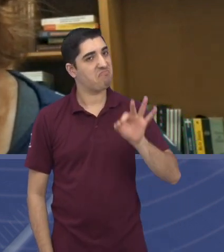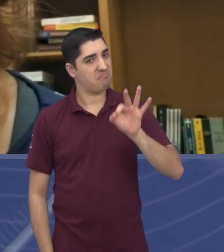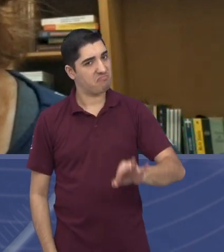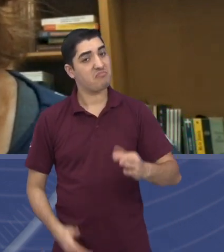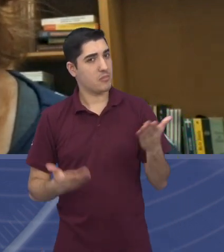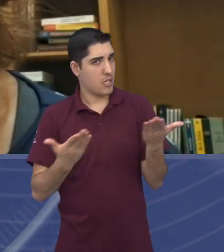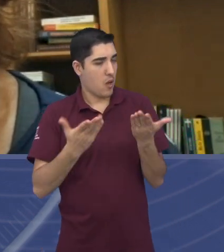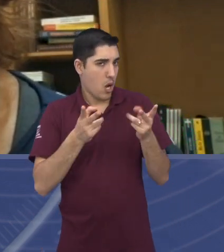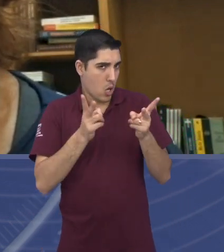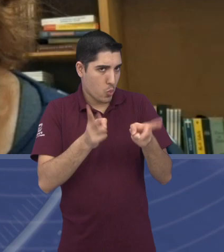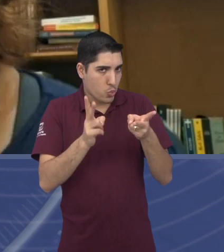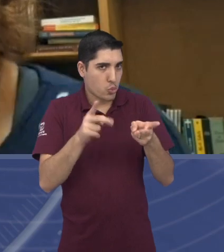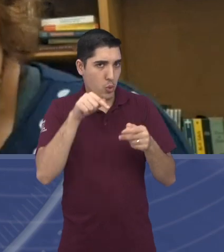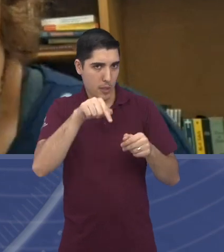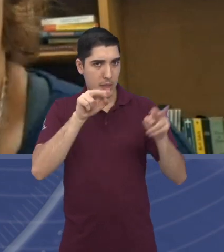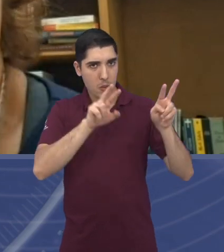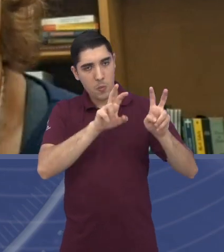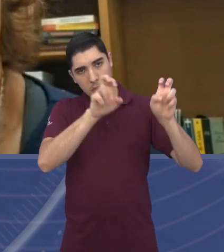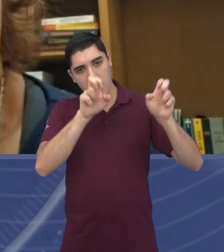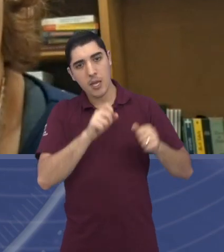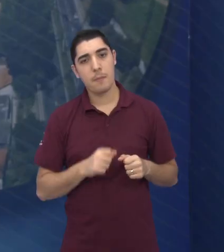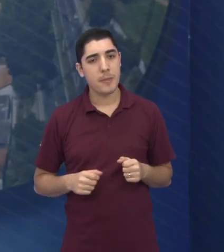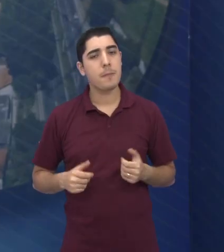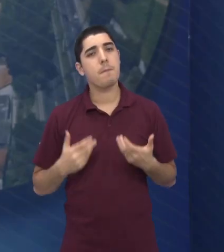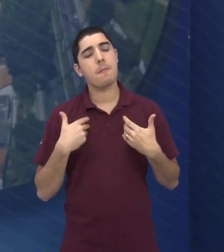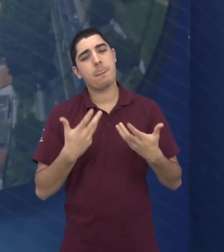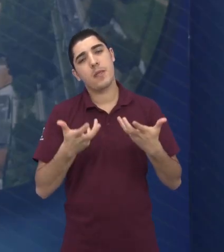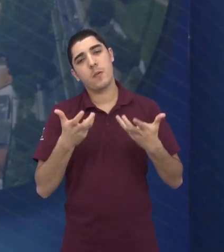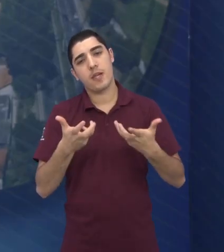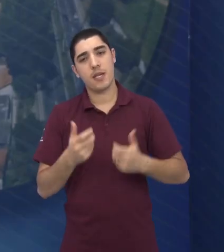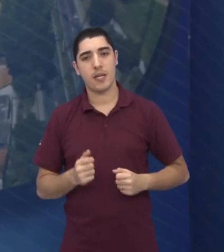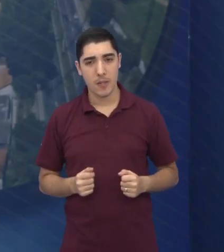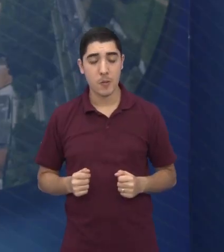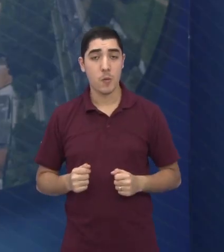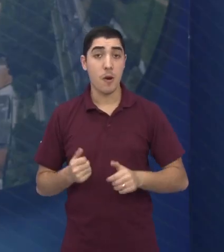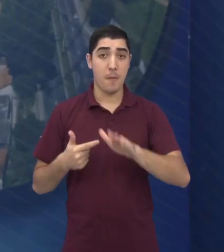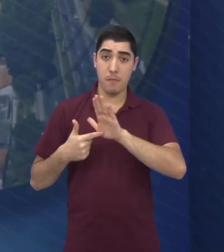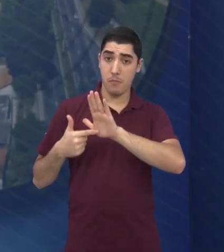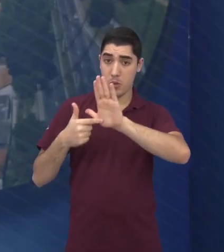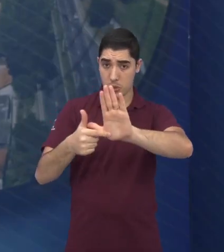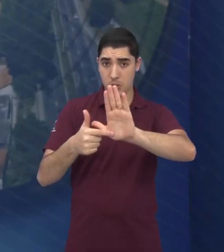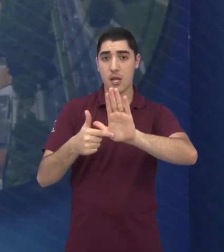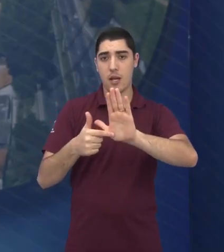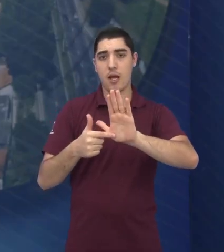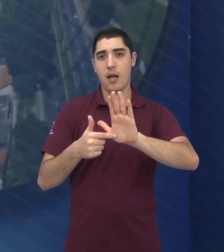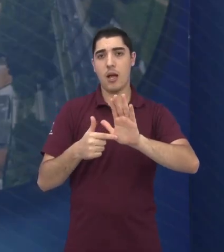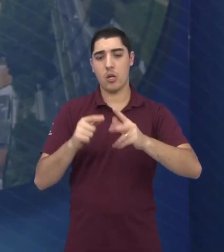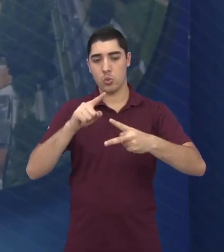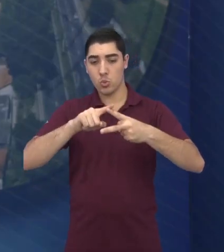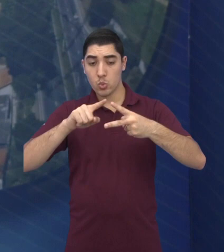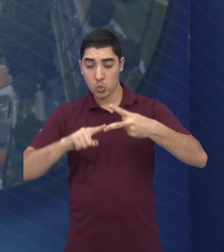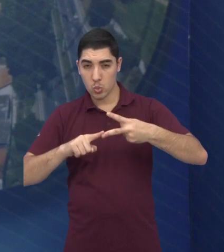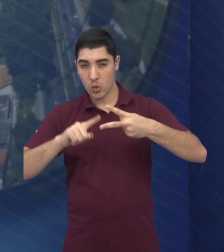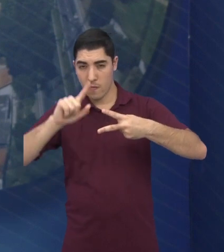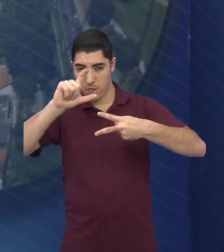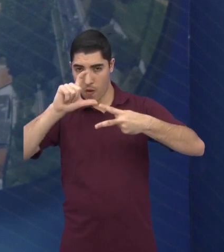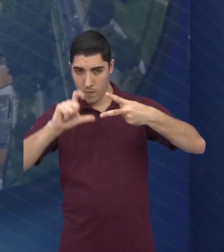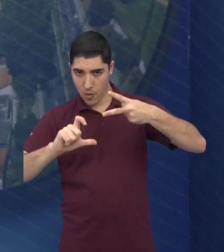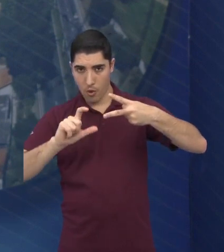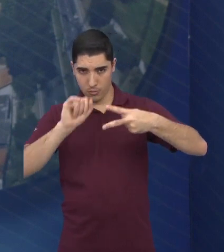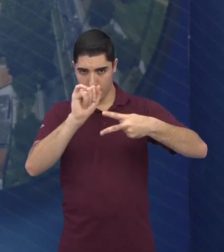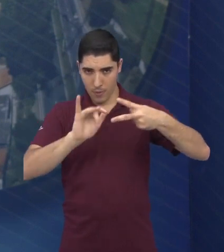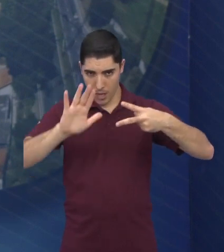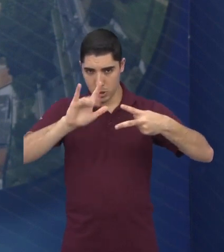dar seguimento na discussão, então, Dora, eu queria mostrar mais duas imagens que a gente